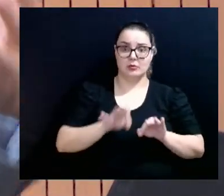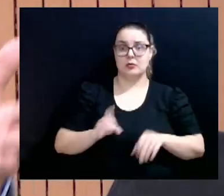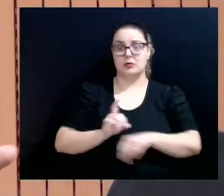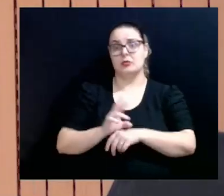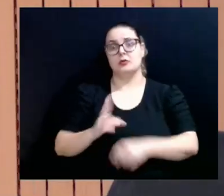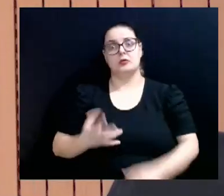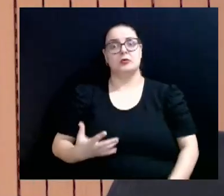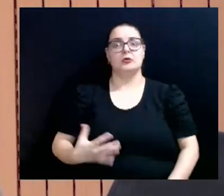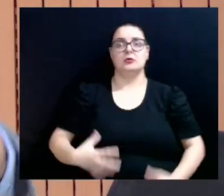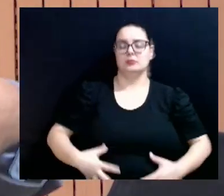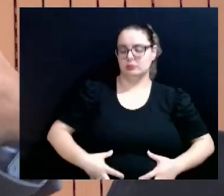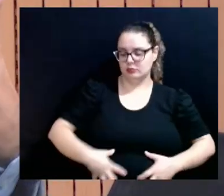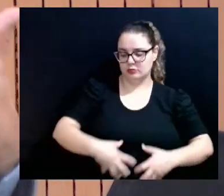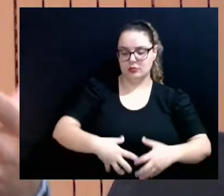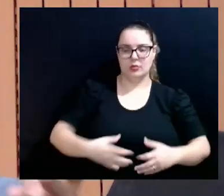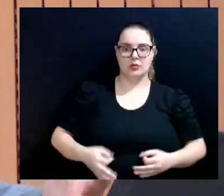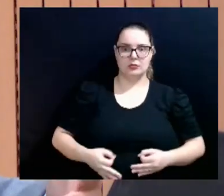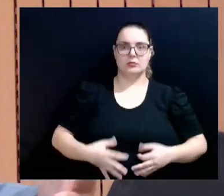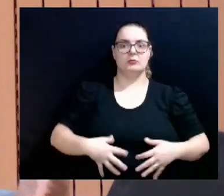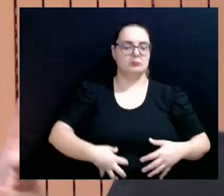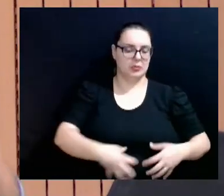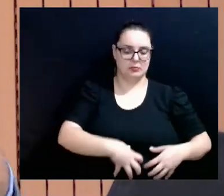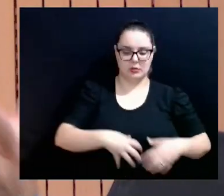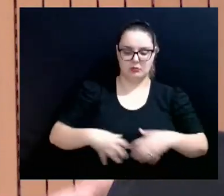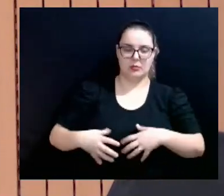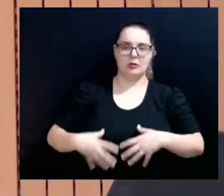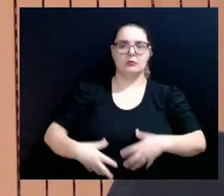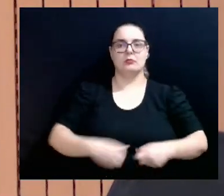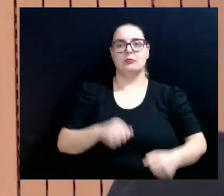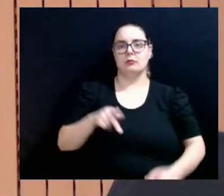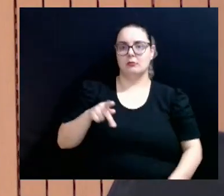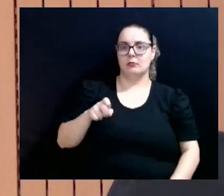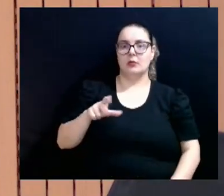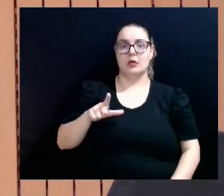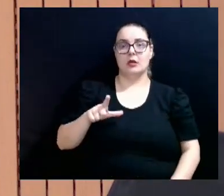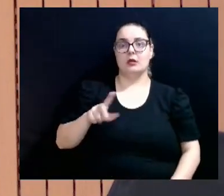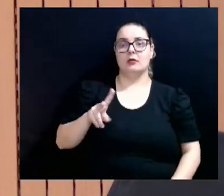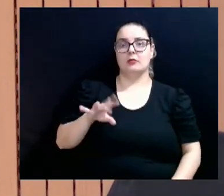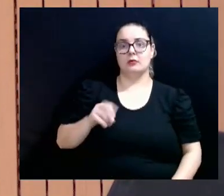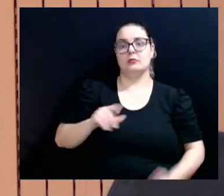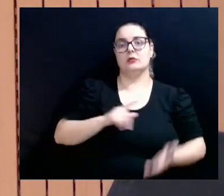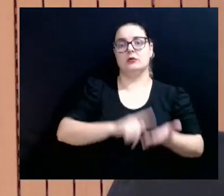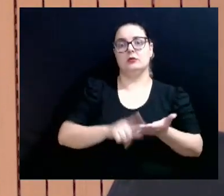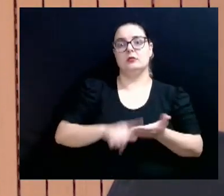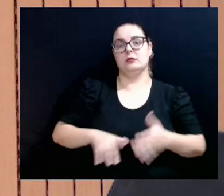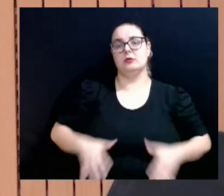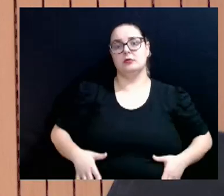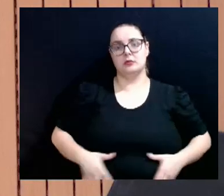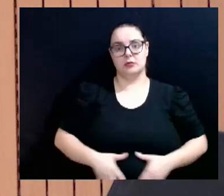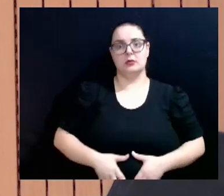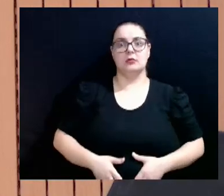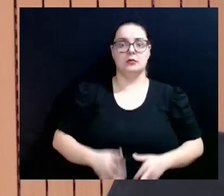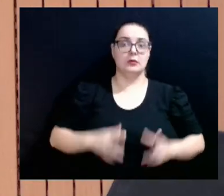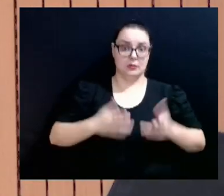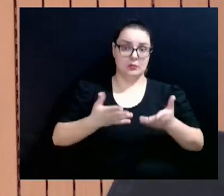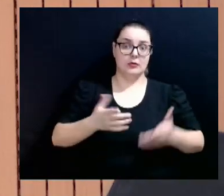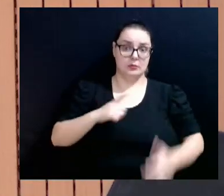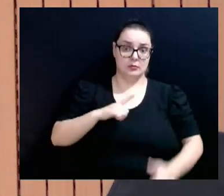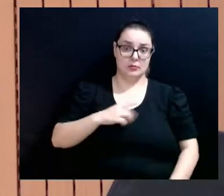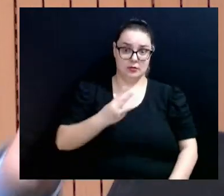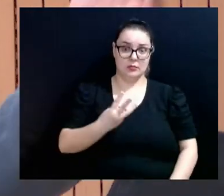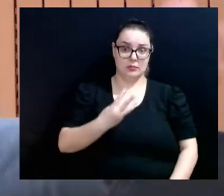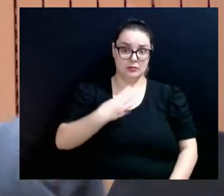de todos os órgãos pélvicos para uma limpeza da cavidade abdominal. Tanto é que ela pôde gestar, ter 3